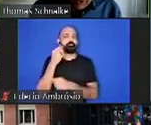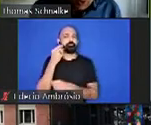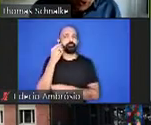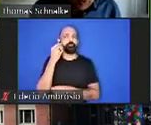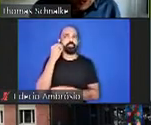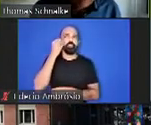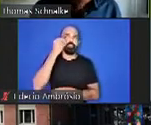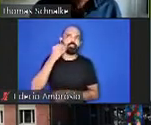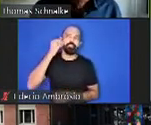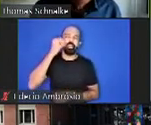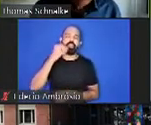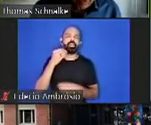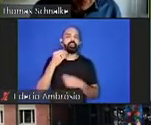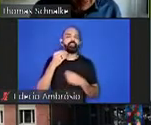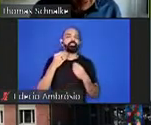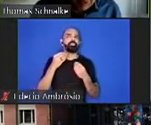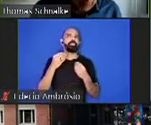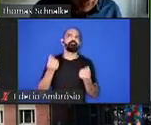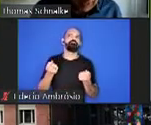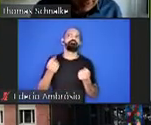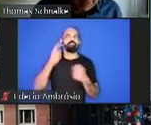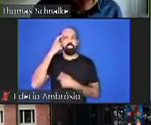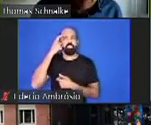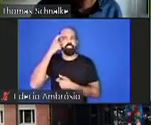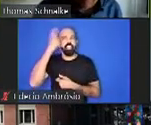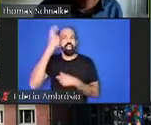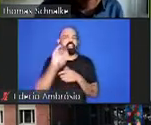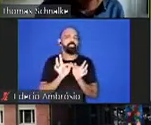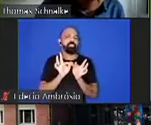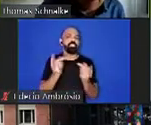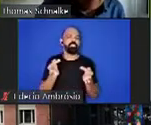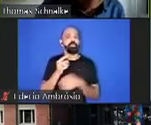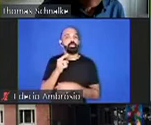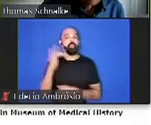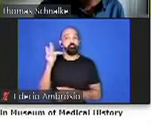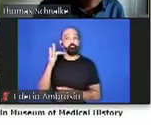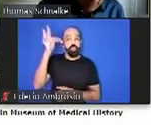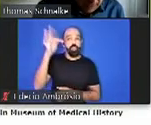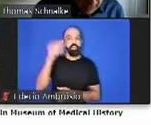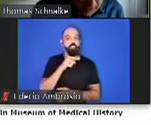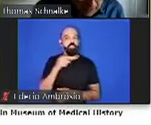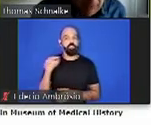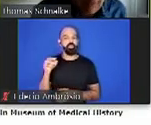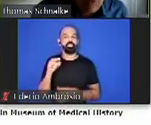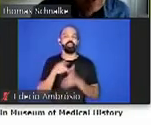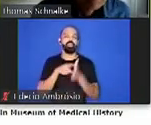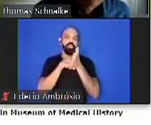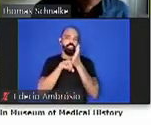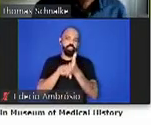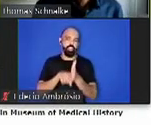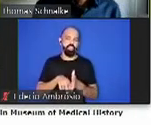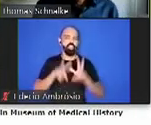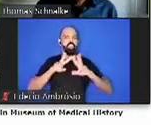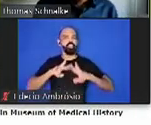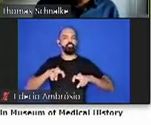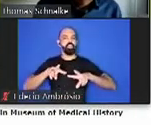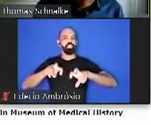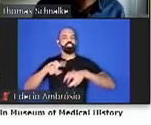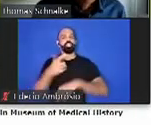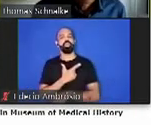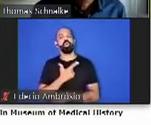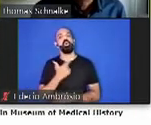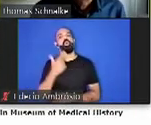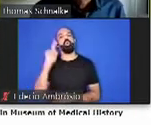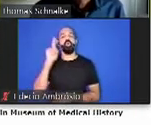uma pequena ideia para que mais tarde vocês investiguem em outros locais e de